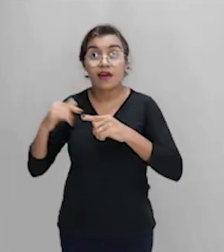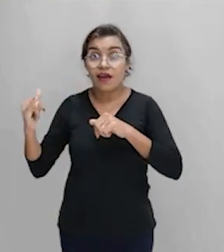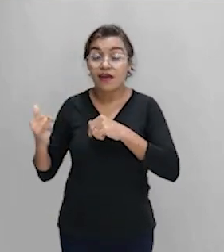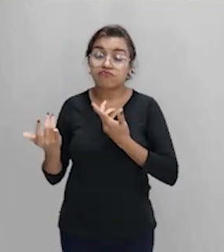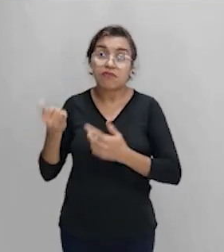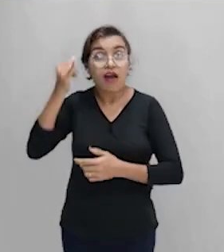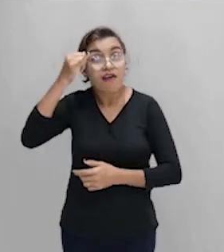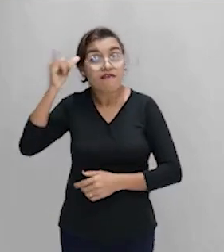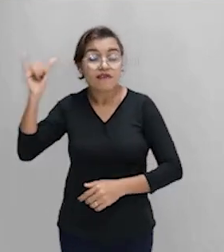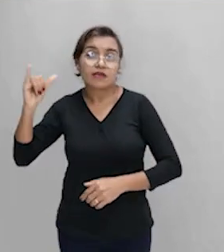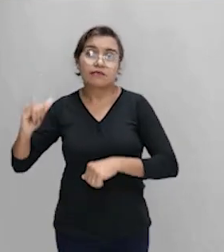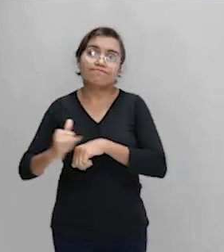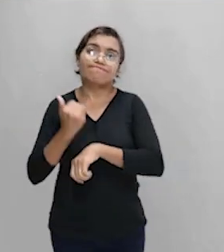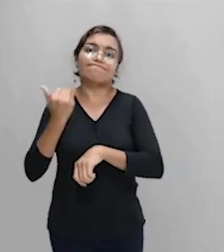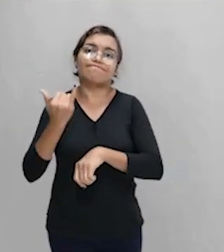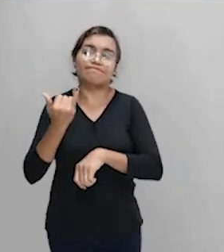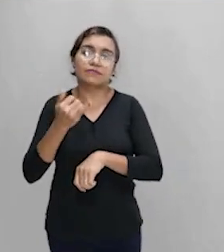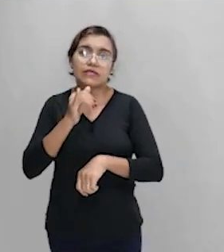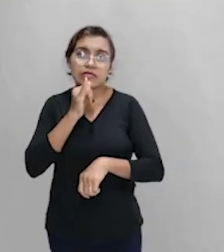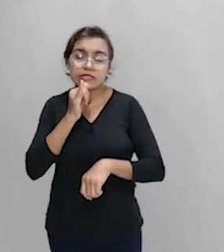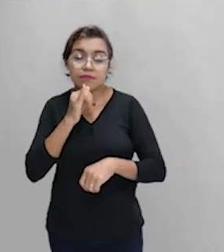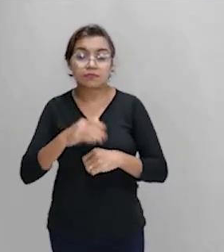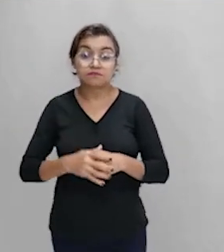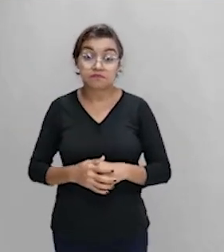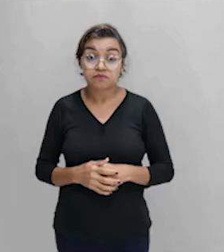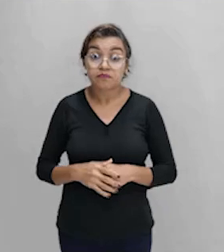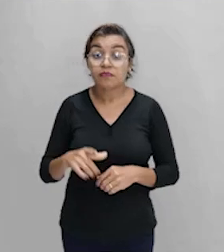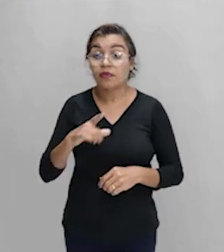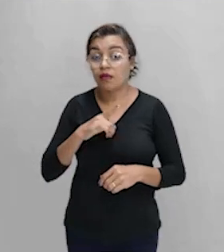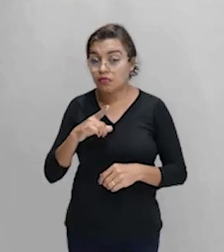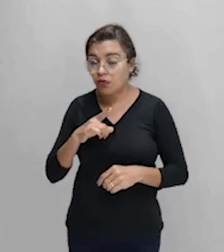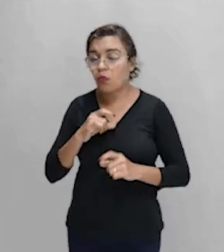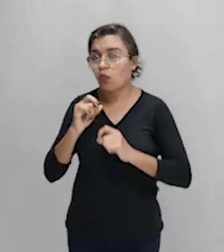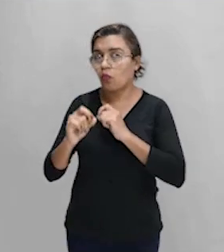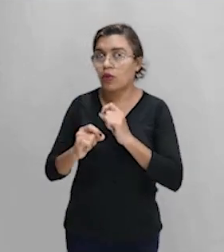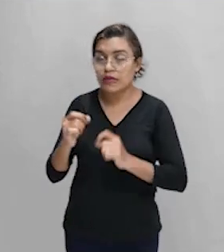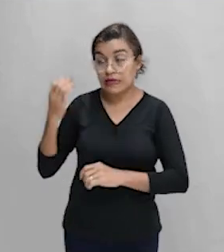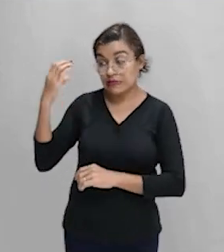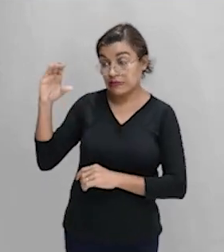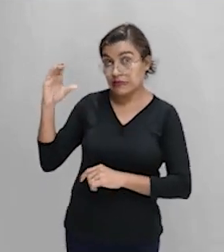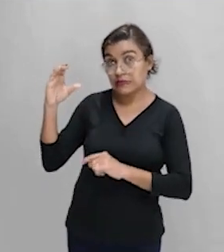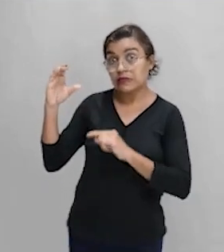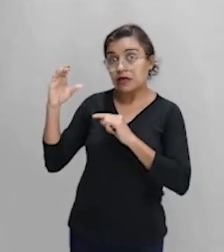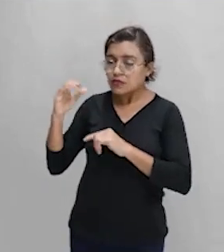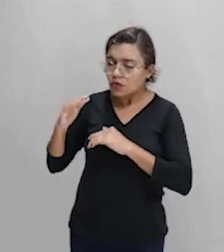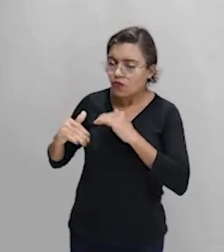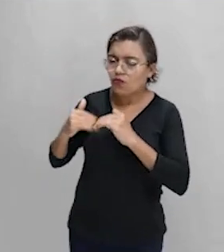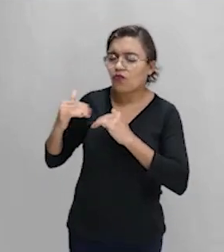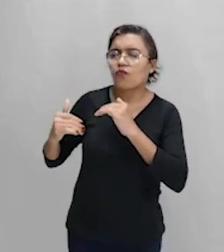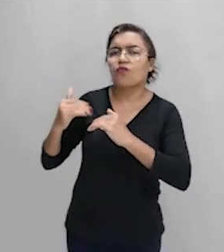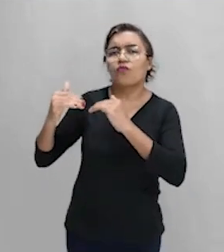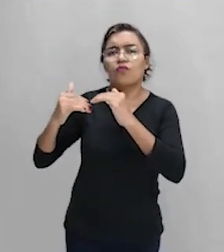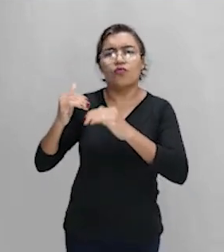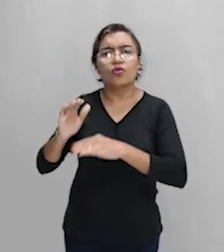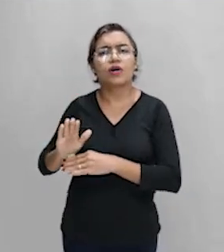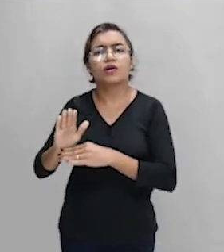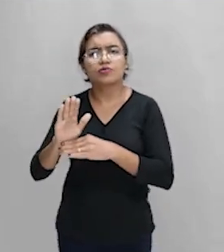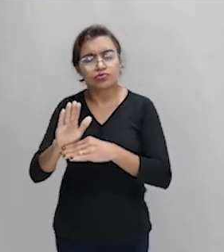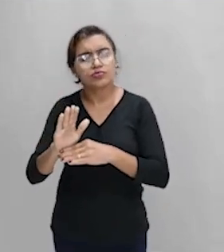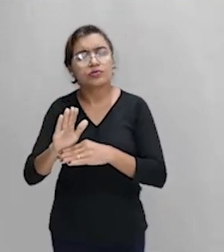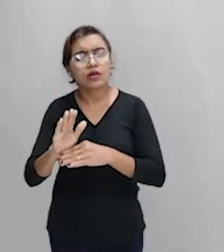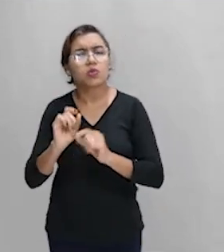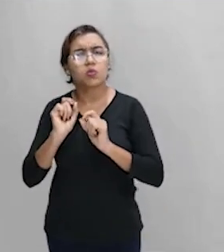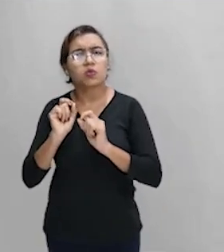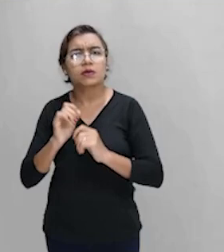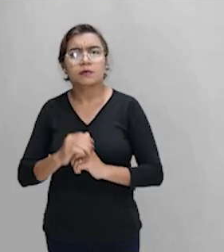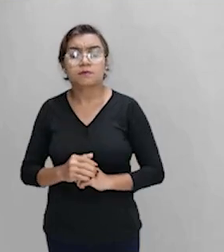É uma das coisas principais do treinamento esportivo, é o que tem melhorado bastante, a ciência tem evoluído muito e ajudado bastante nesse